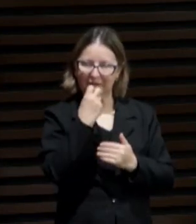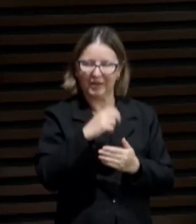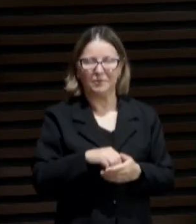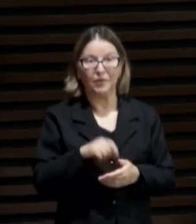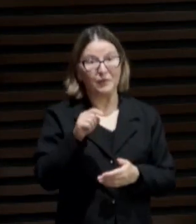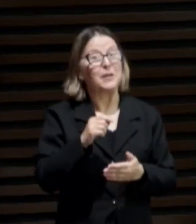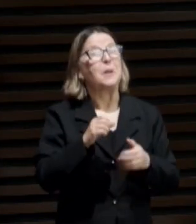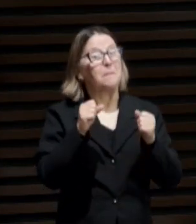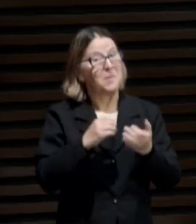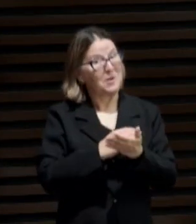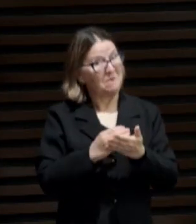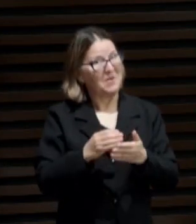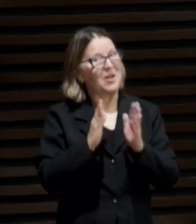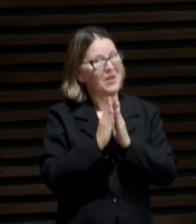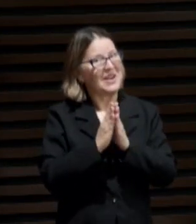fazer. Essa daqui.